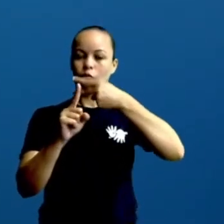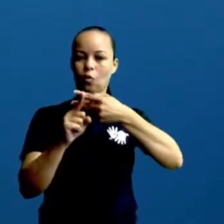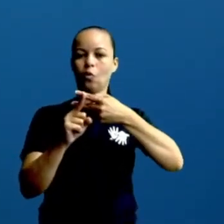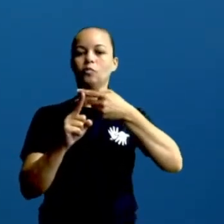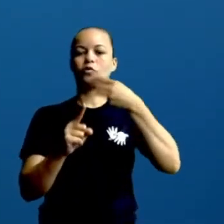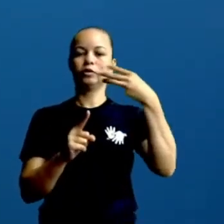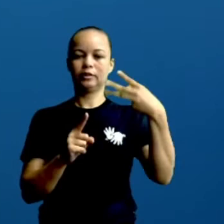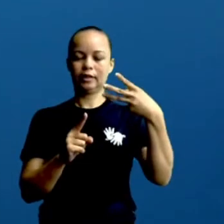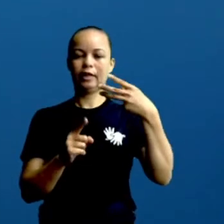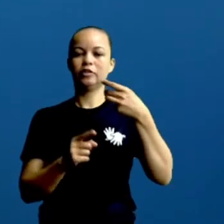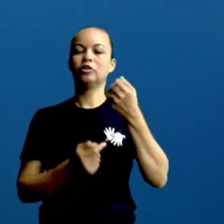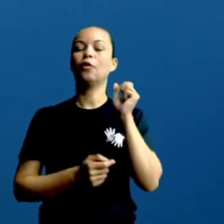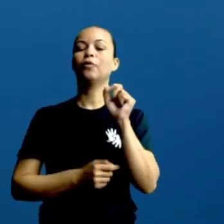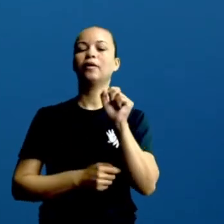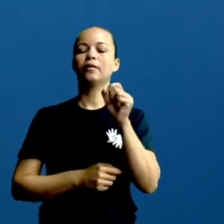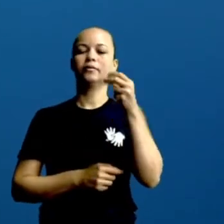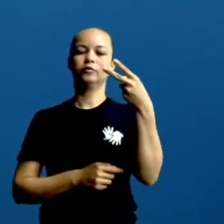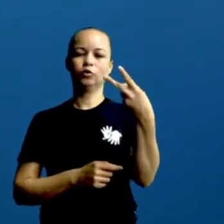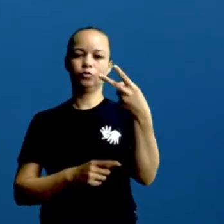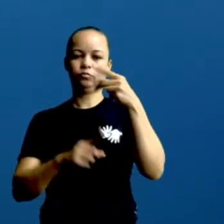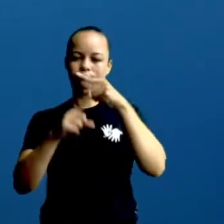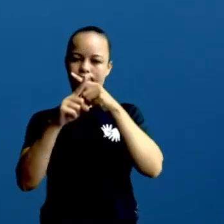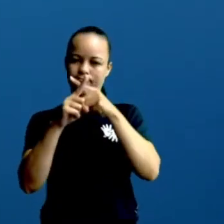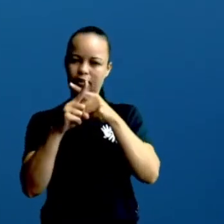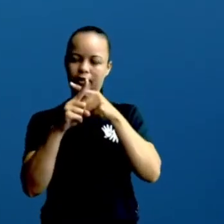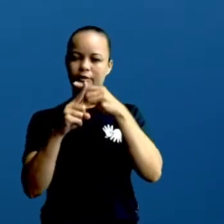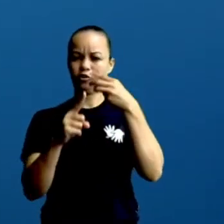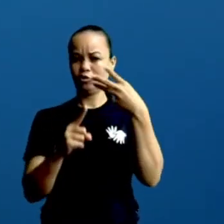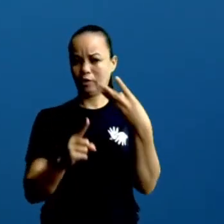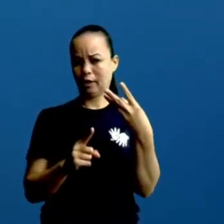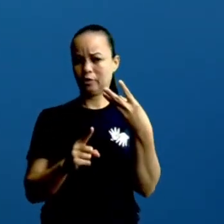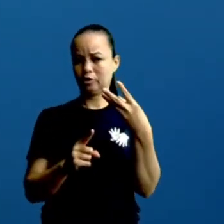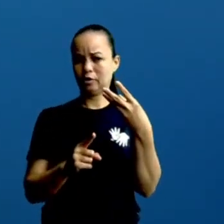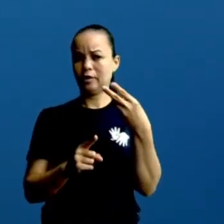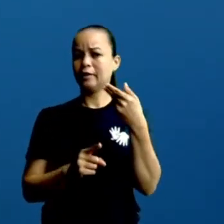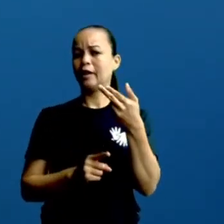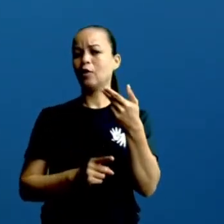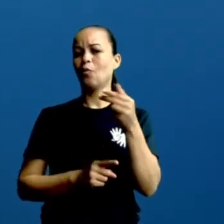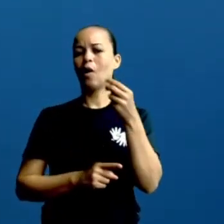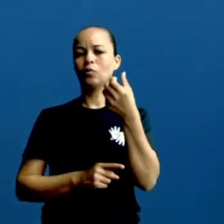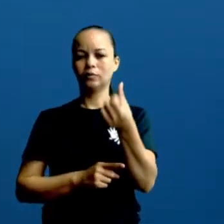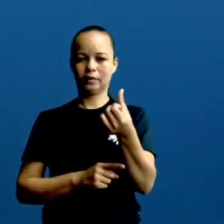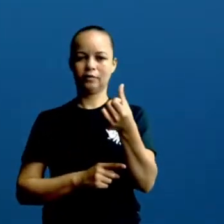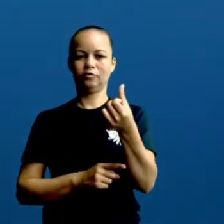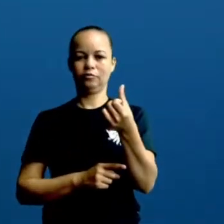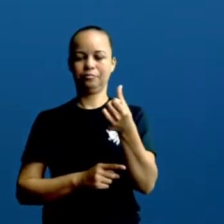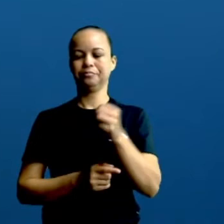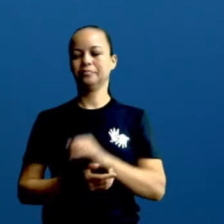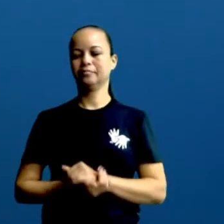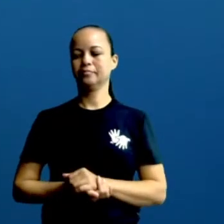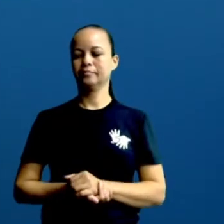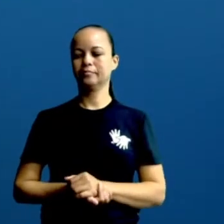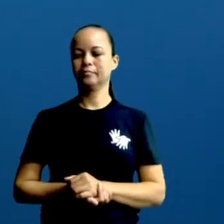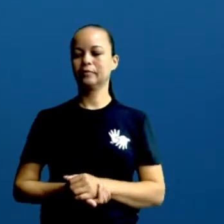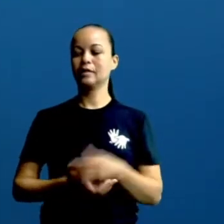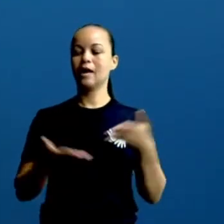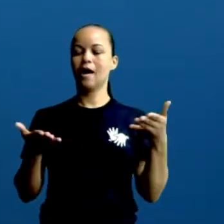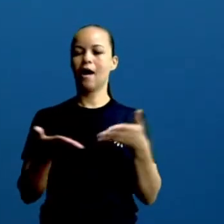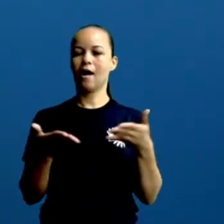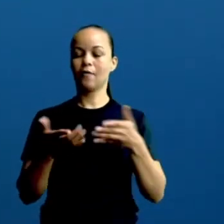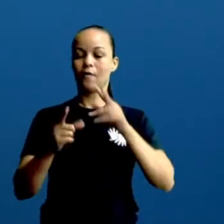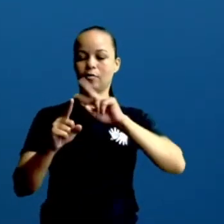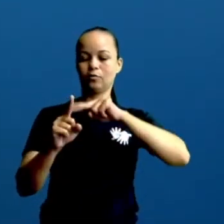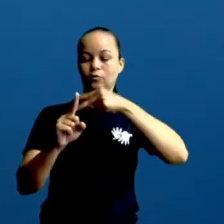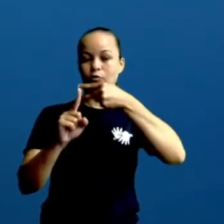3 é duas vezes 3 e 6 e agora